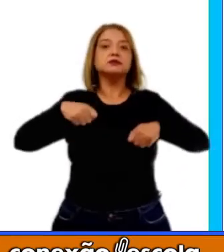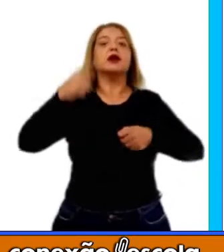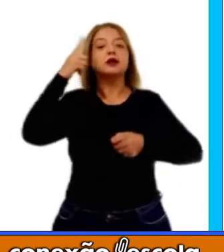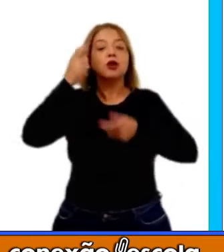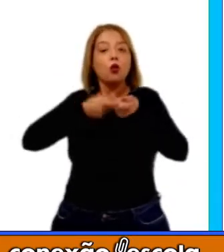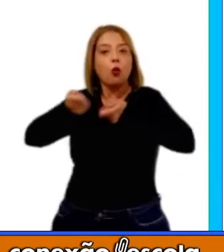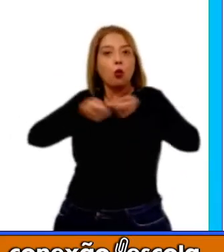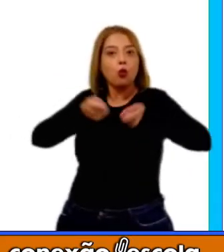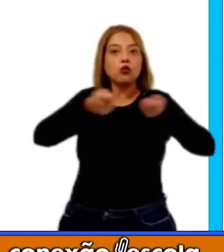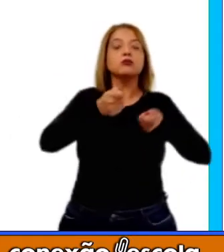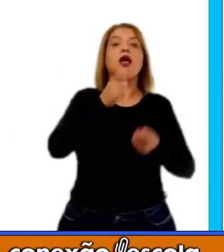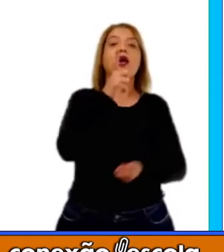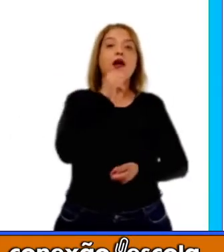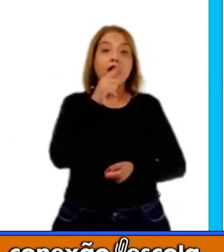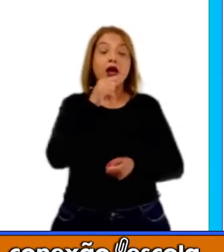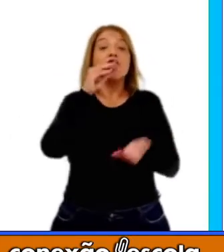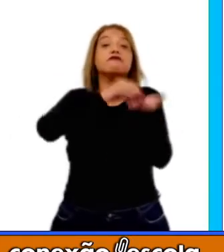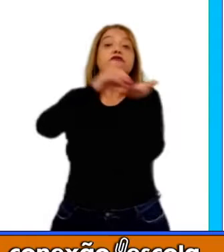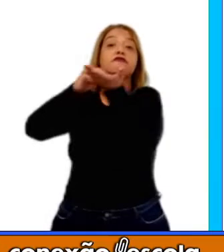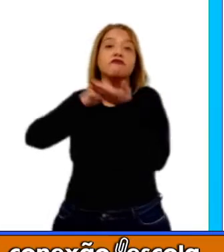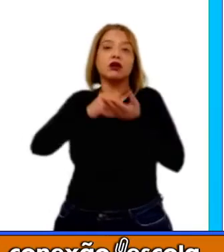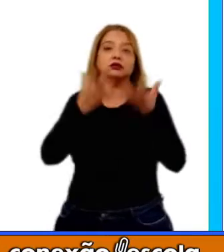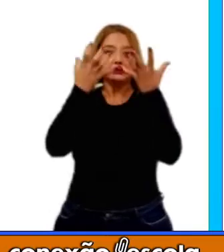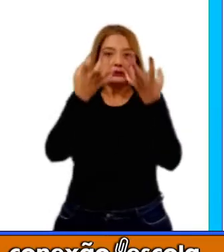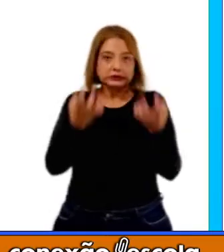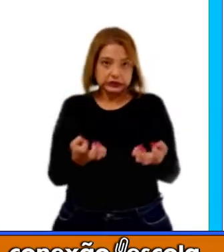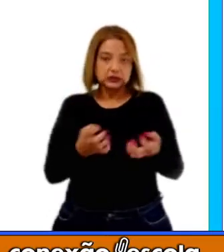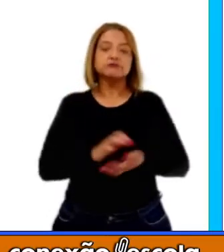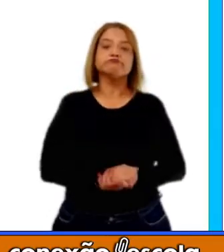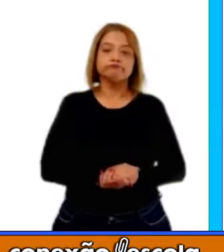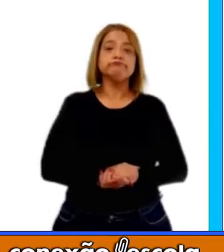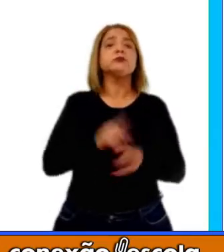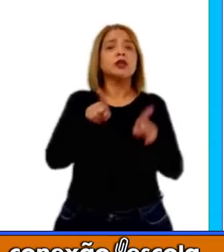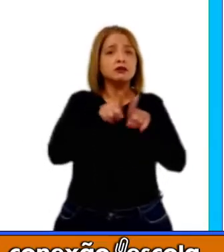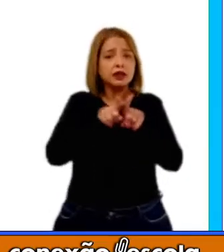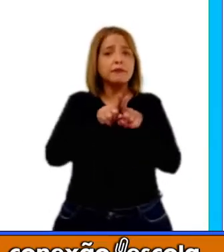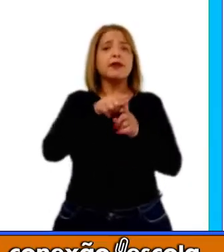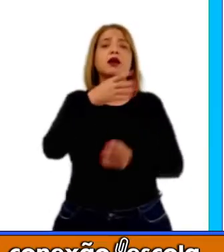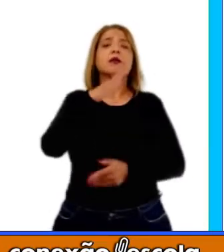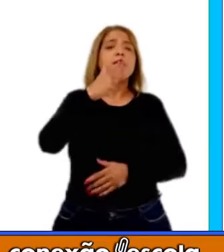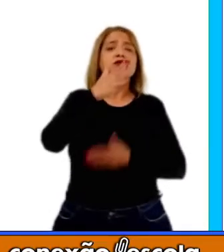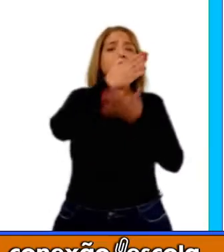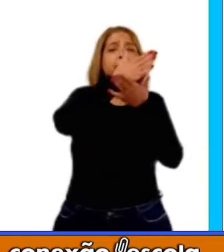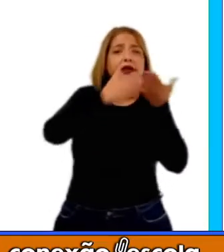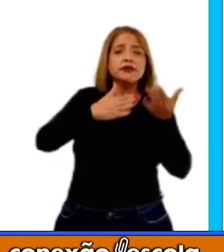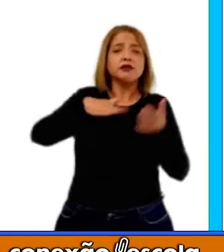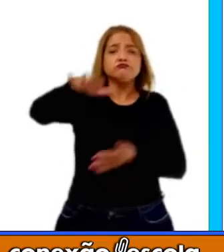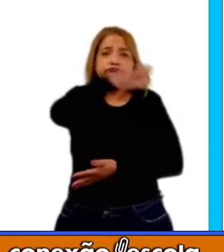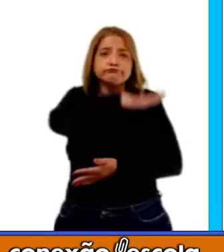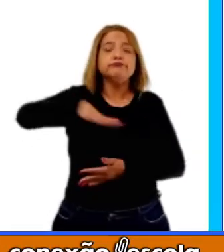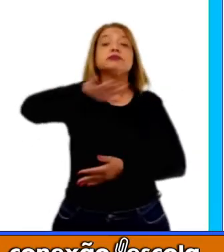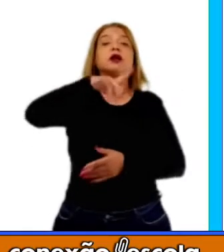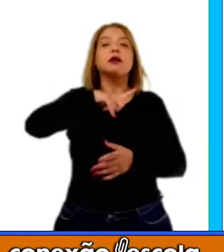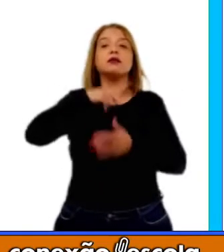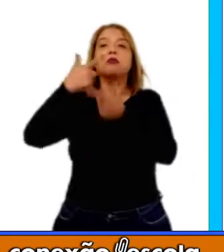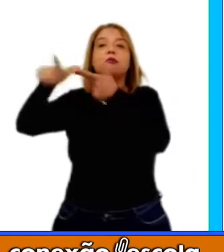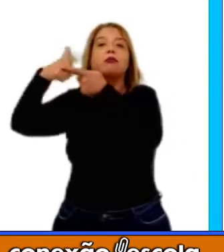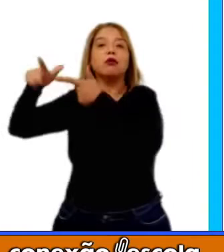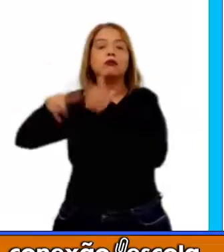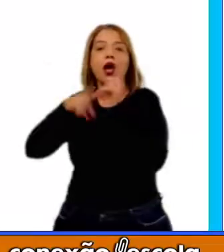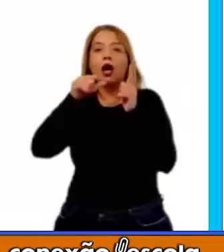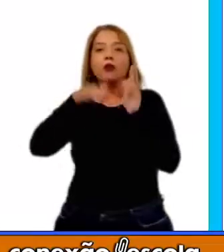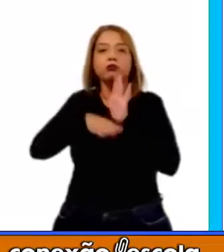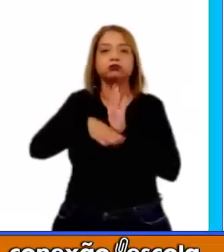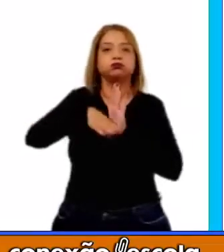de calamidade pública por causa da seca. Ao mesmo tempo, quase metade das cidades teve problema com as cheias. A